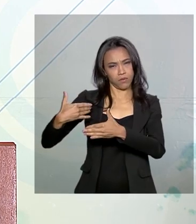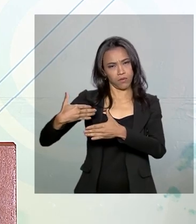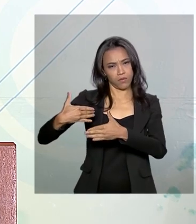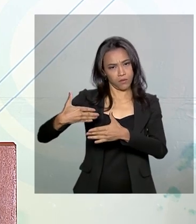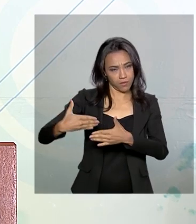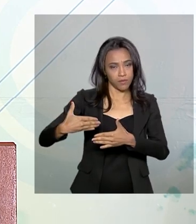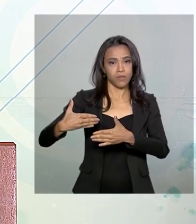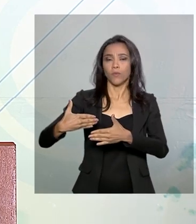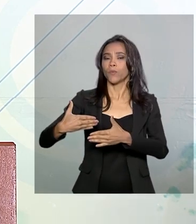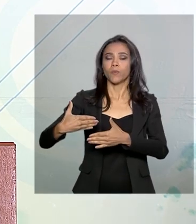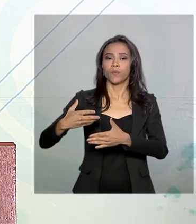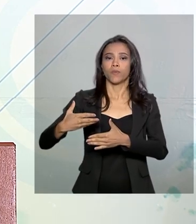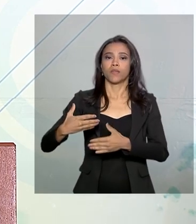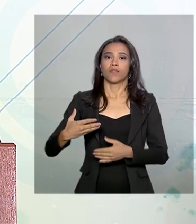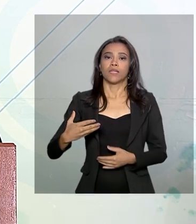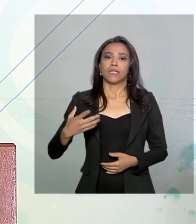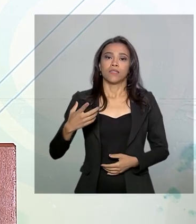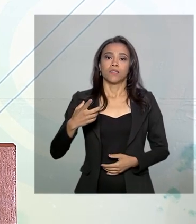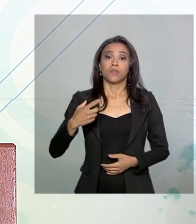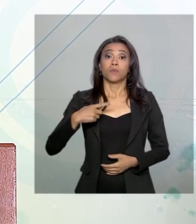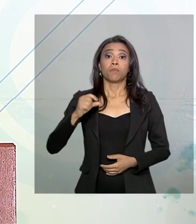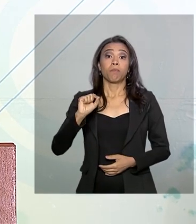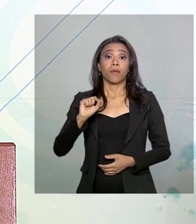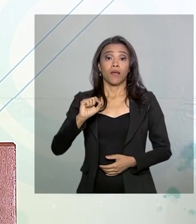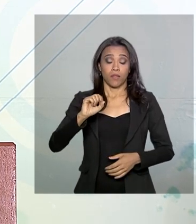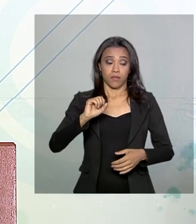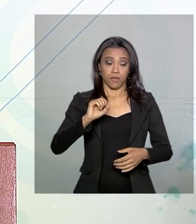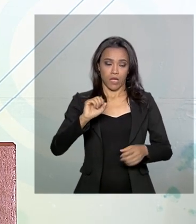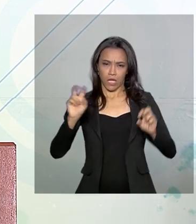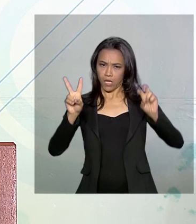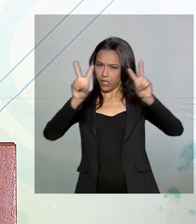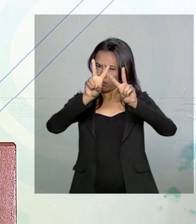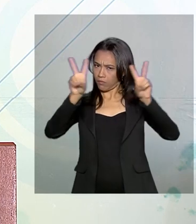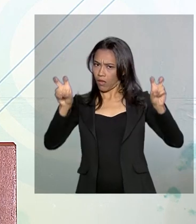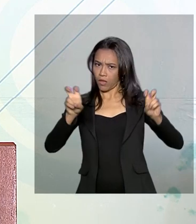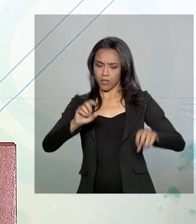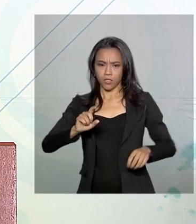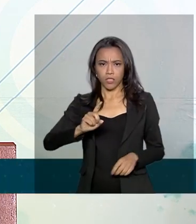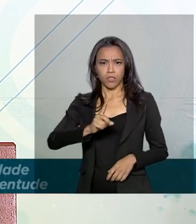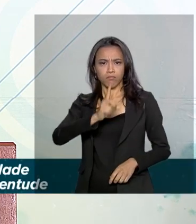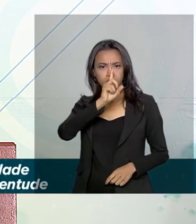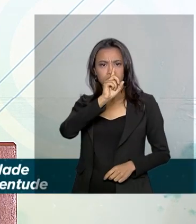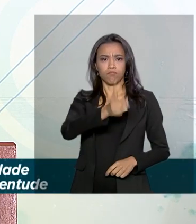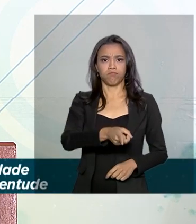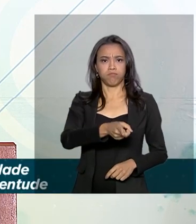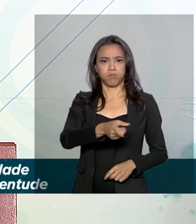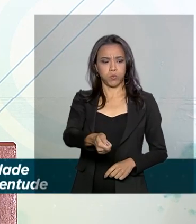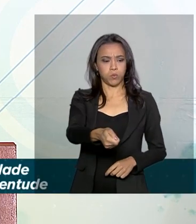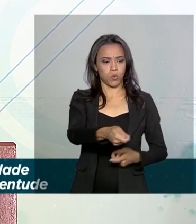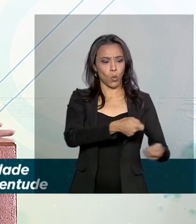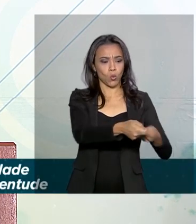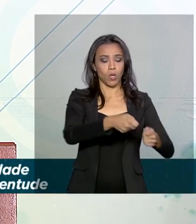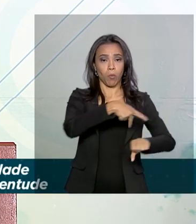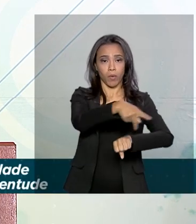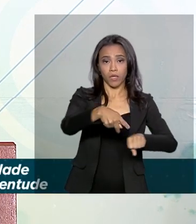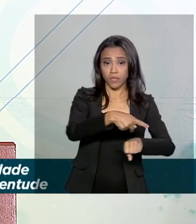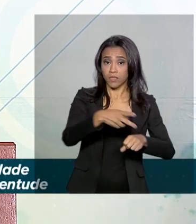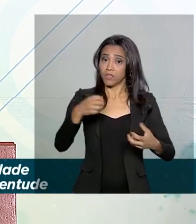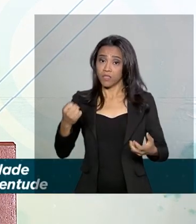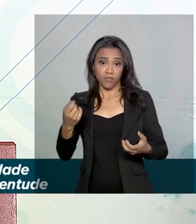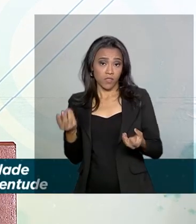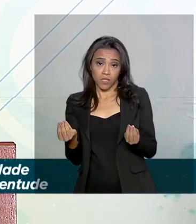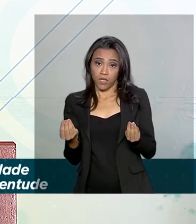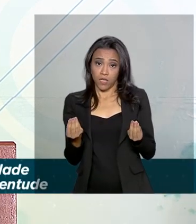tendo aquela máxima de, para dominar um país, além de você não investir no